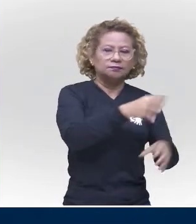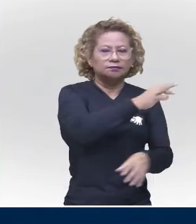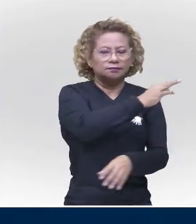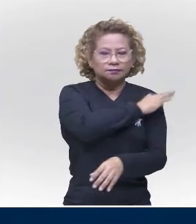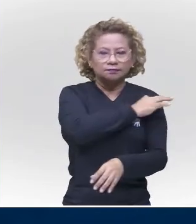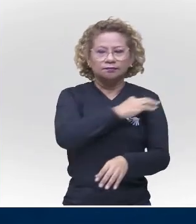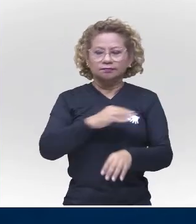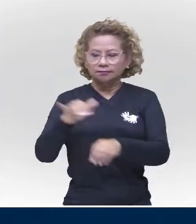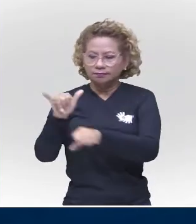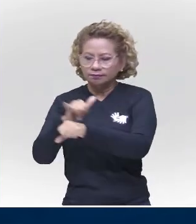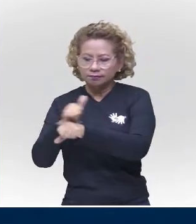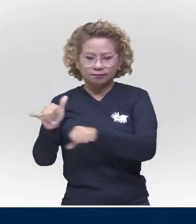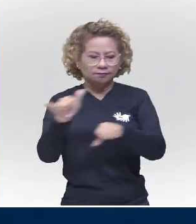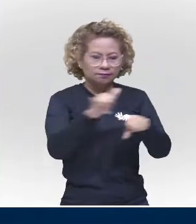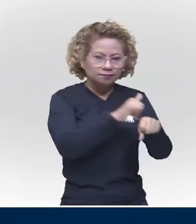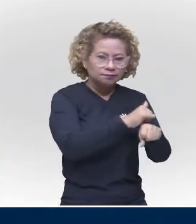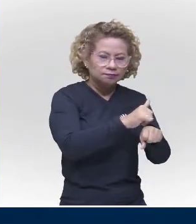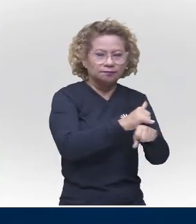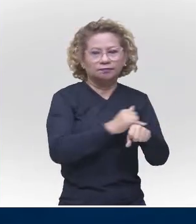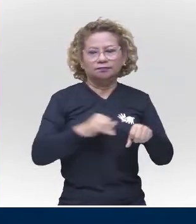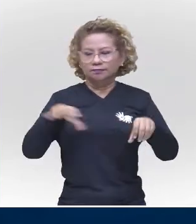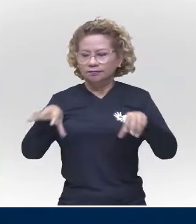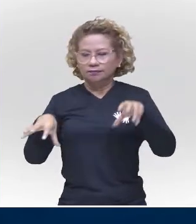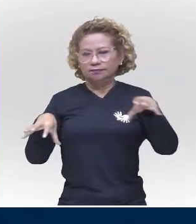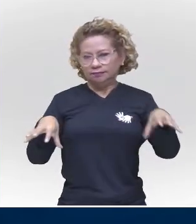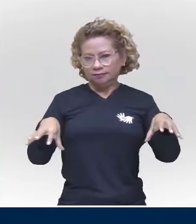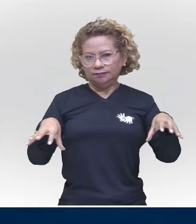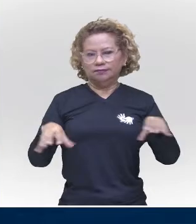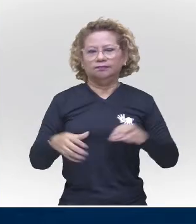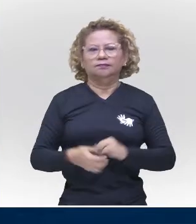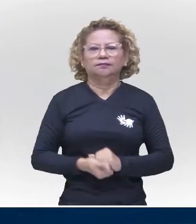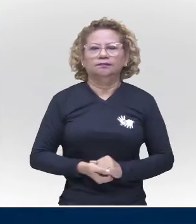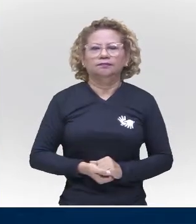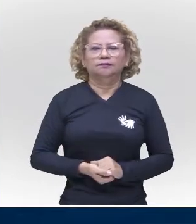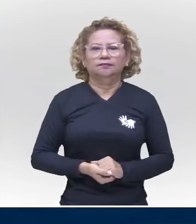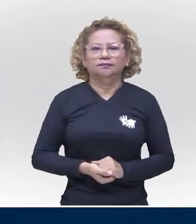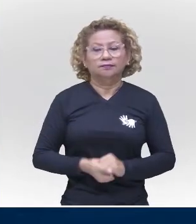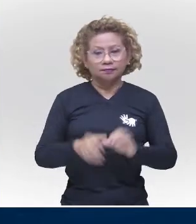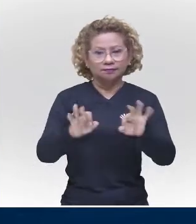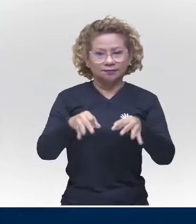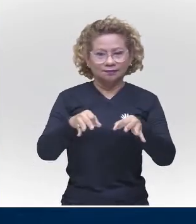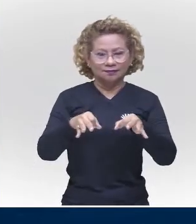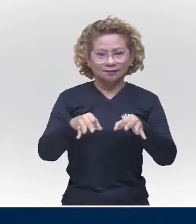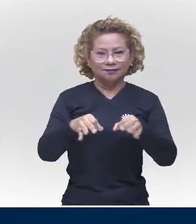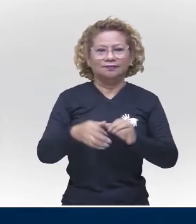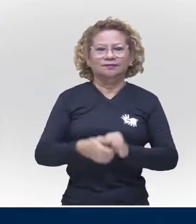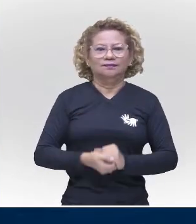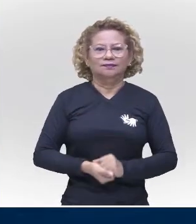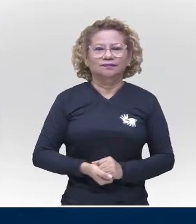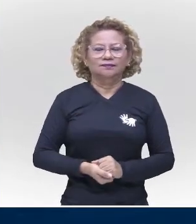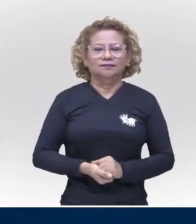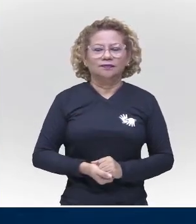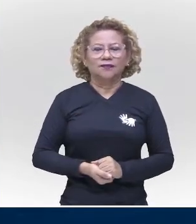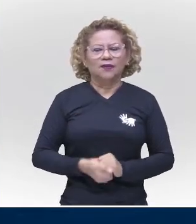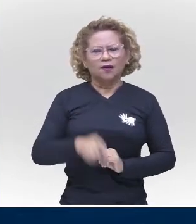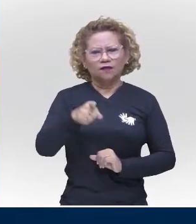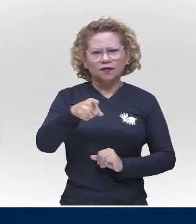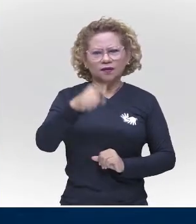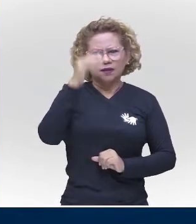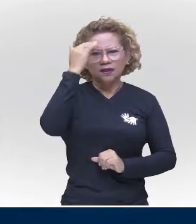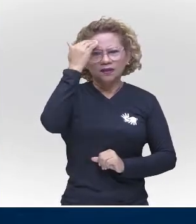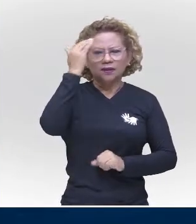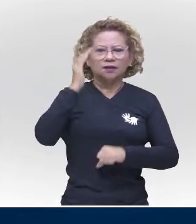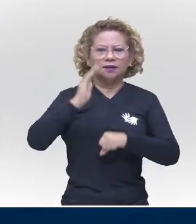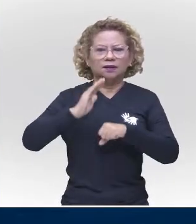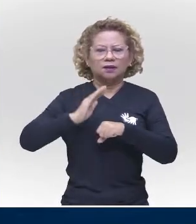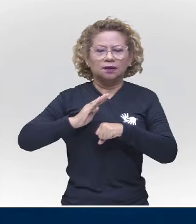se fazer para chegar lá, certo? Muito bem. E para vocês entenderem um pouquinho